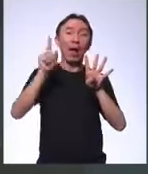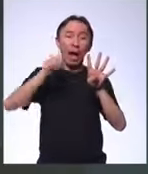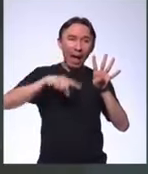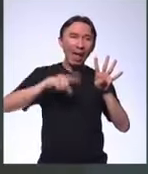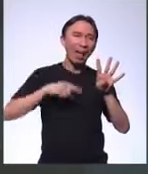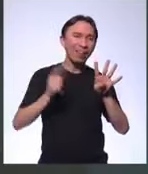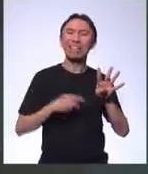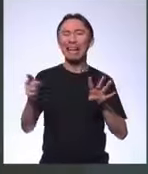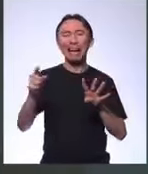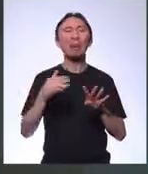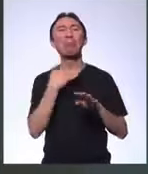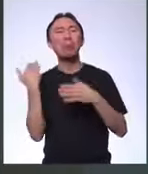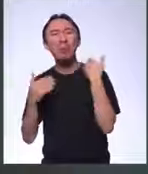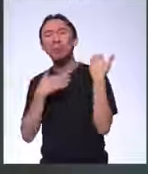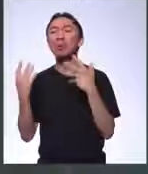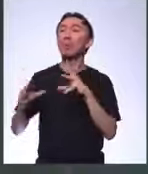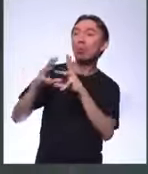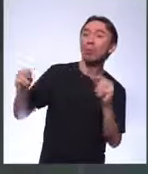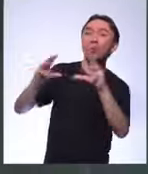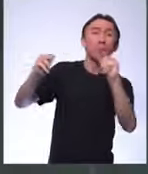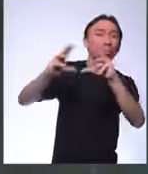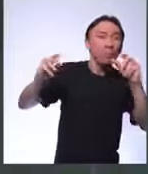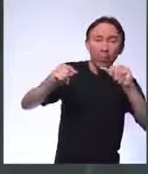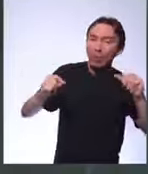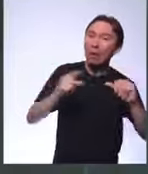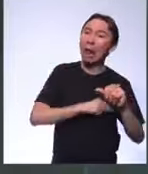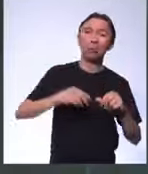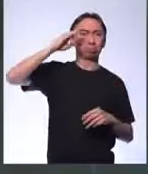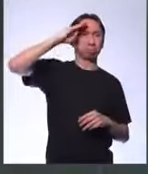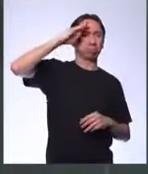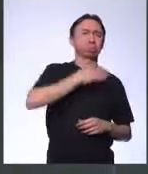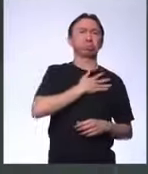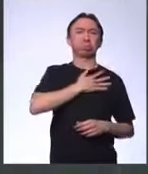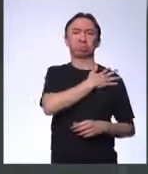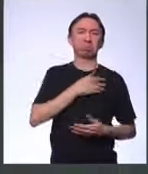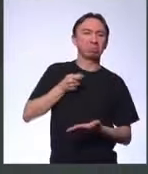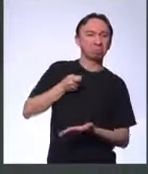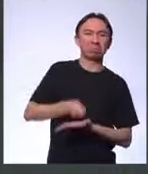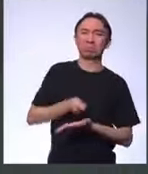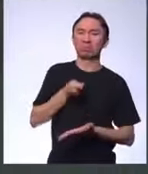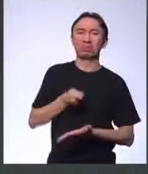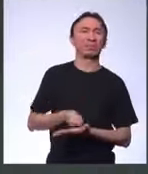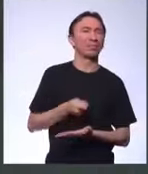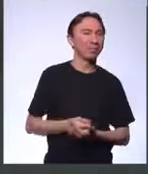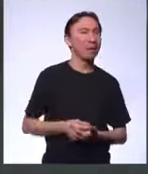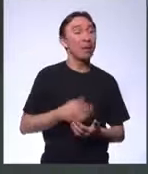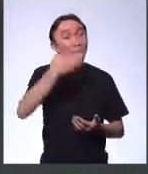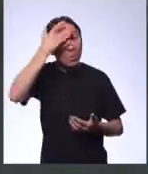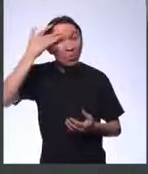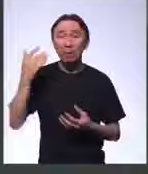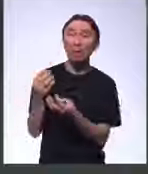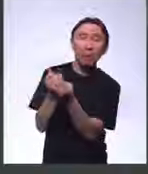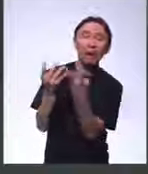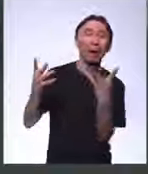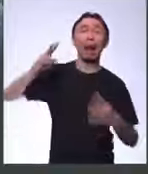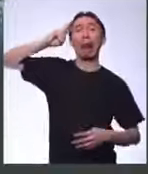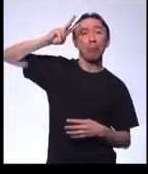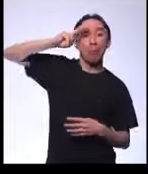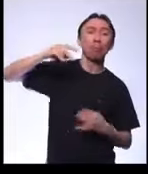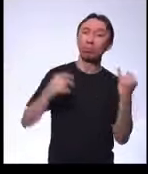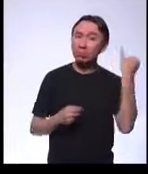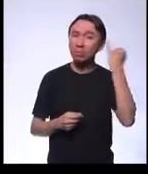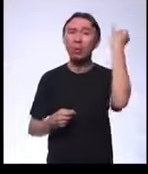mortos e desaparecidos políticos da ditadura militar. E é muito importante lembrar dessas pessoas, porque